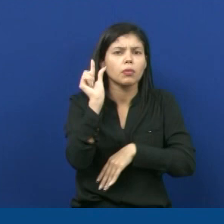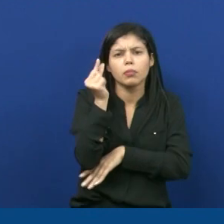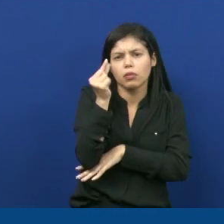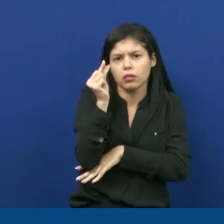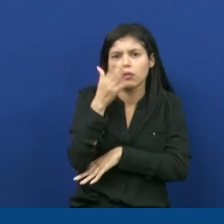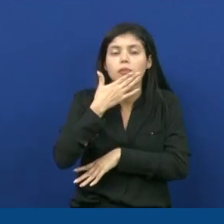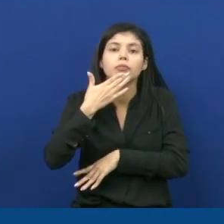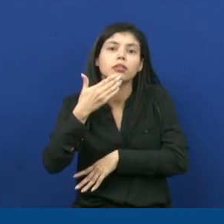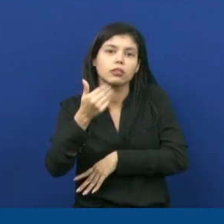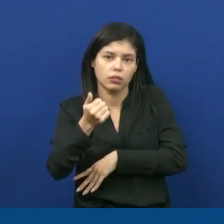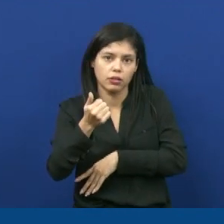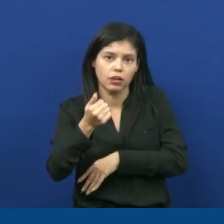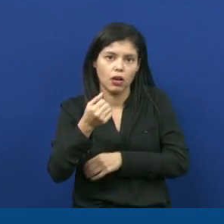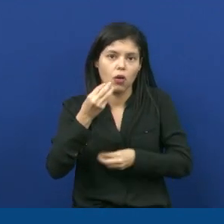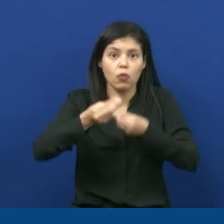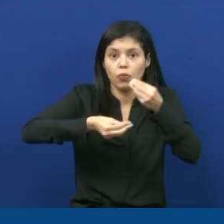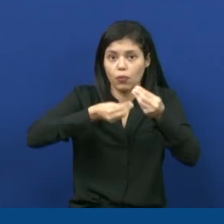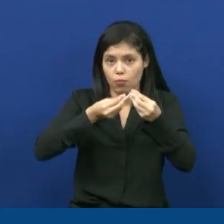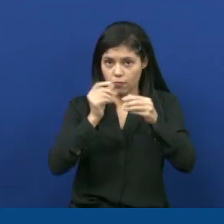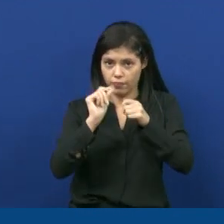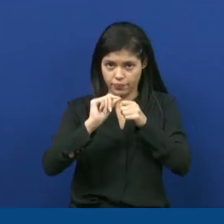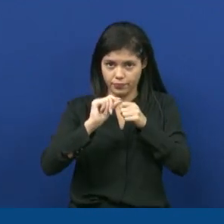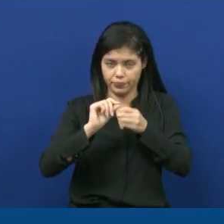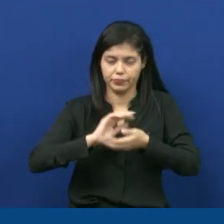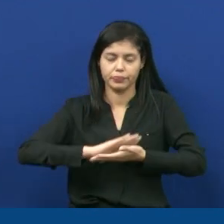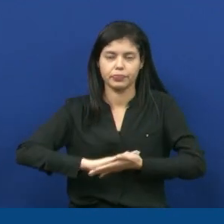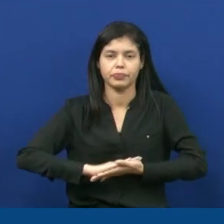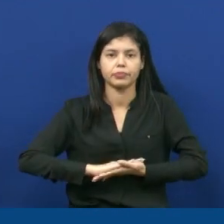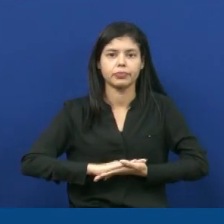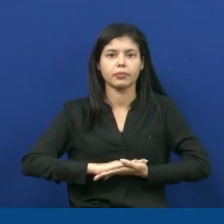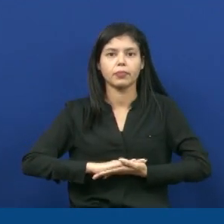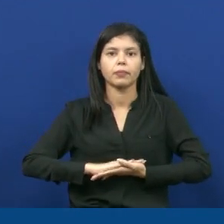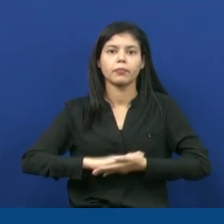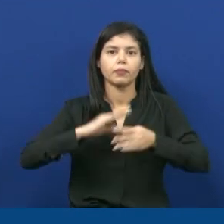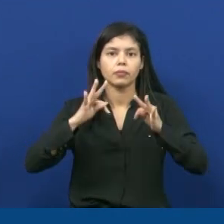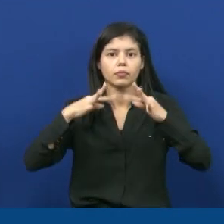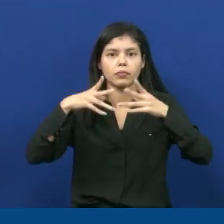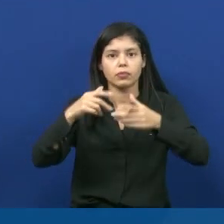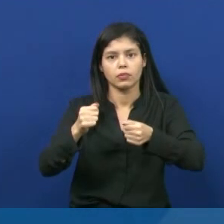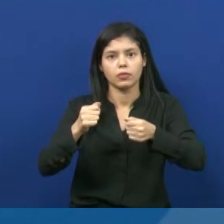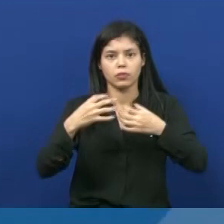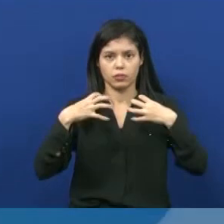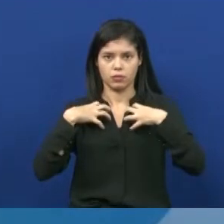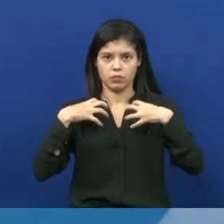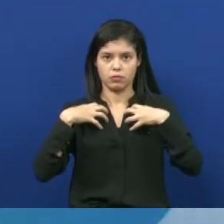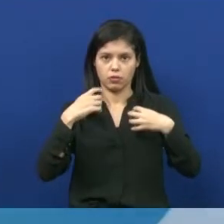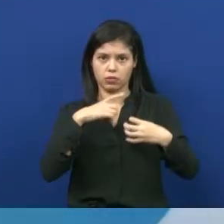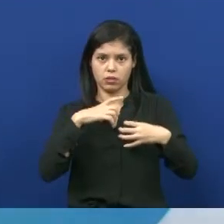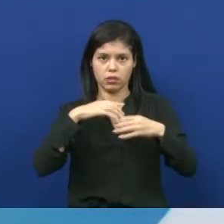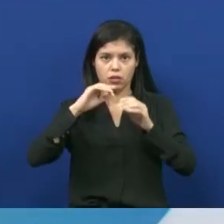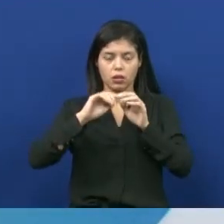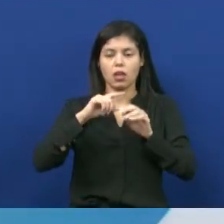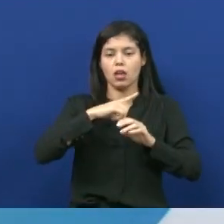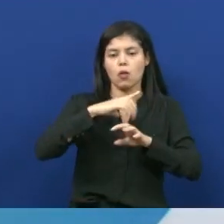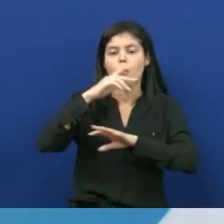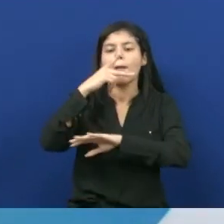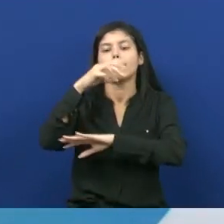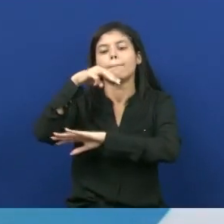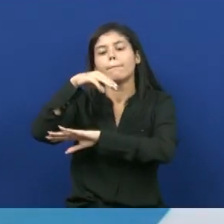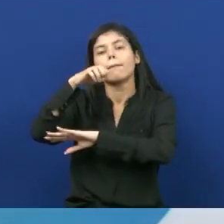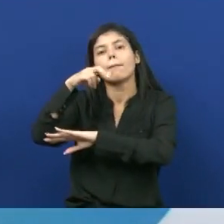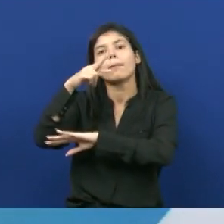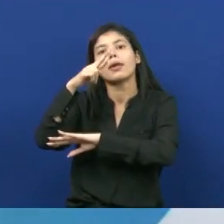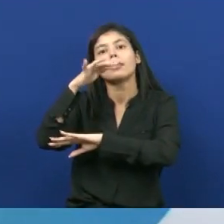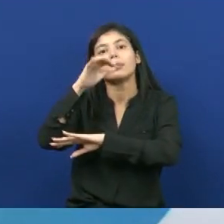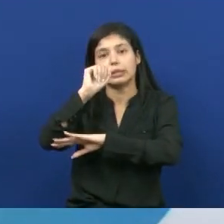pouquinho melhor como ele funciona. Bom, todo o pulmão é revestido por uma membrana. Essa membrana se